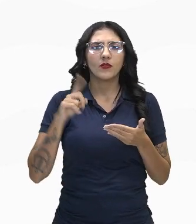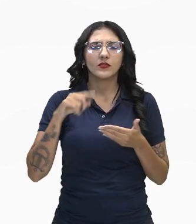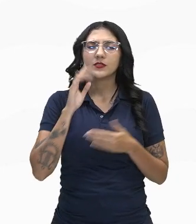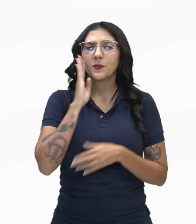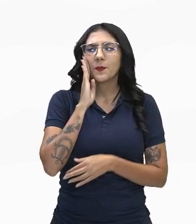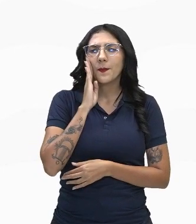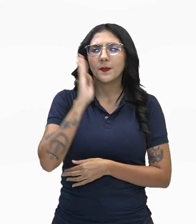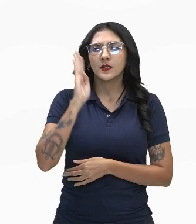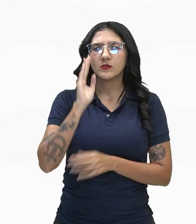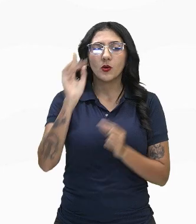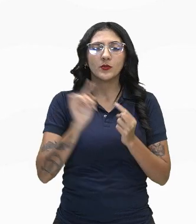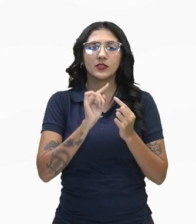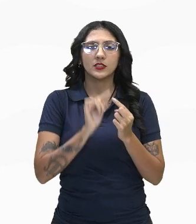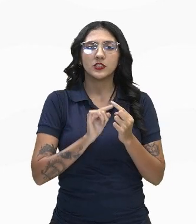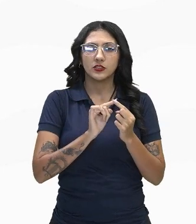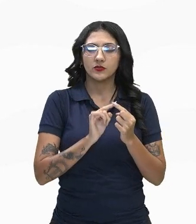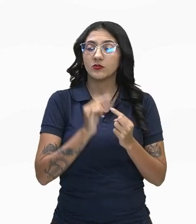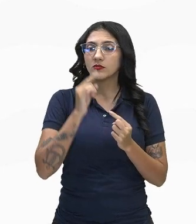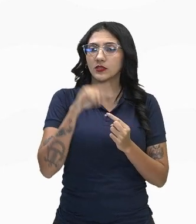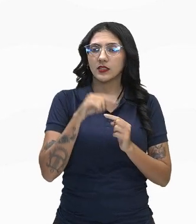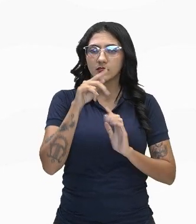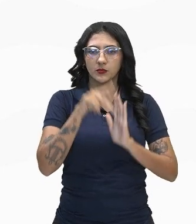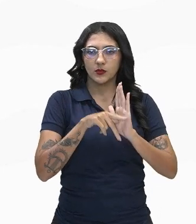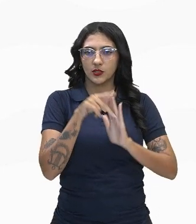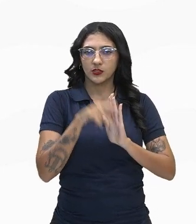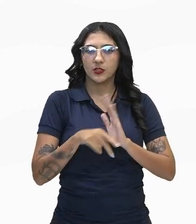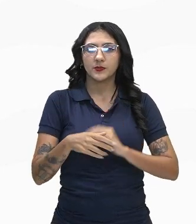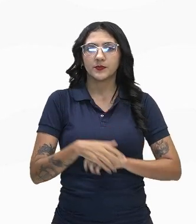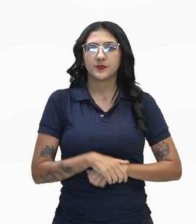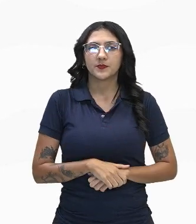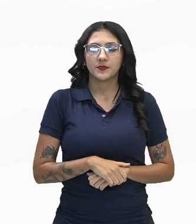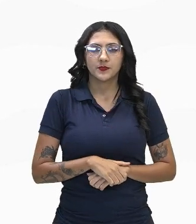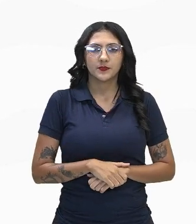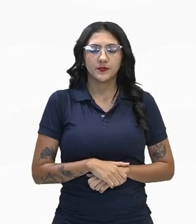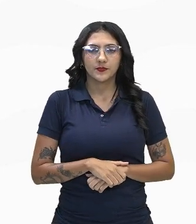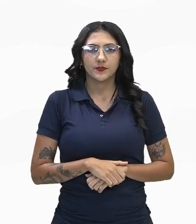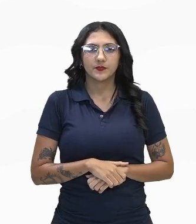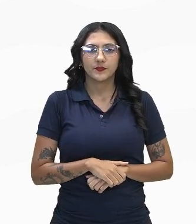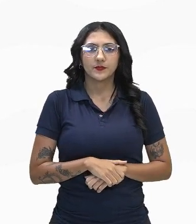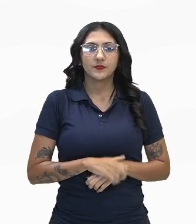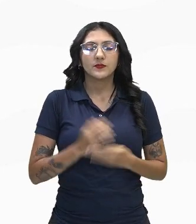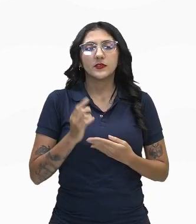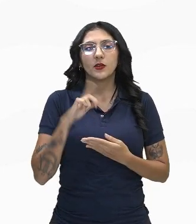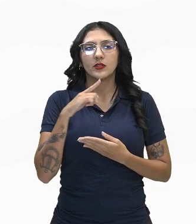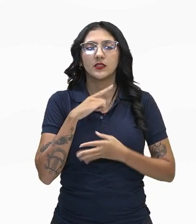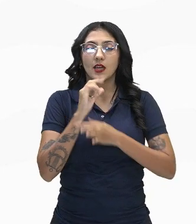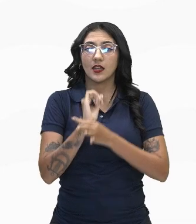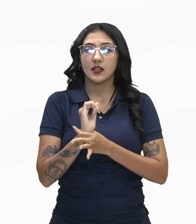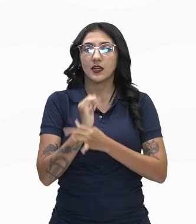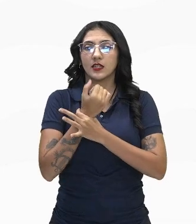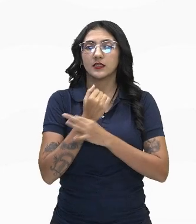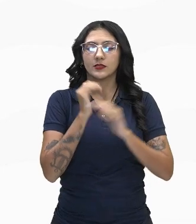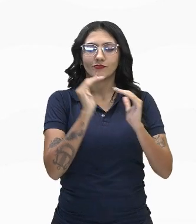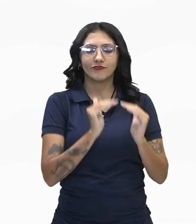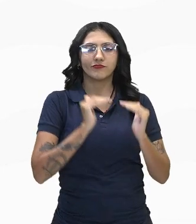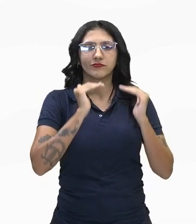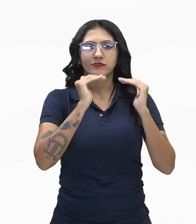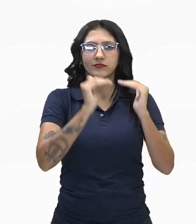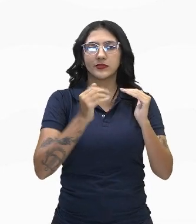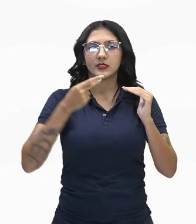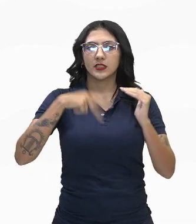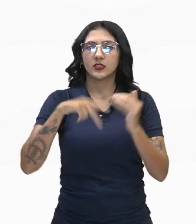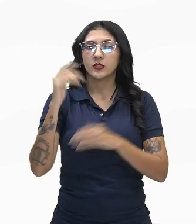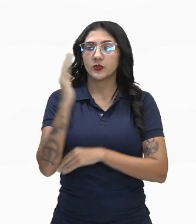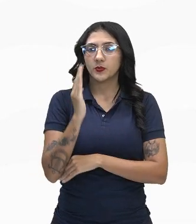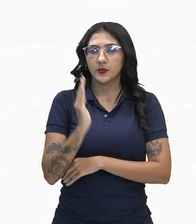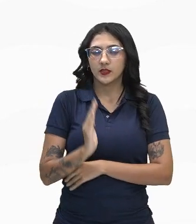objetivo desse projeto, gente? O objetivo do Calha Norte vai ser o de garantir aí a soberania brasileira